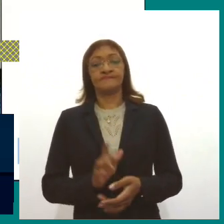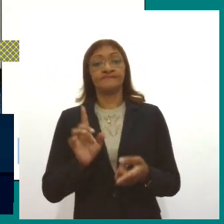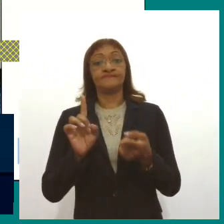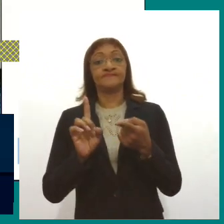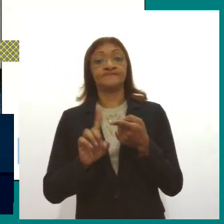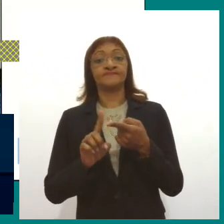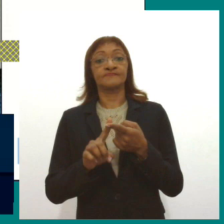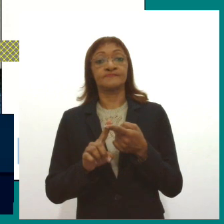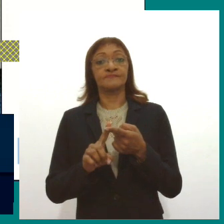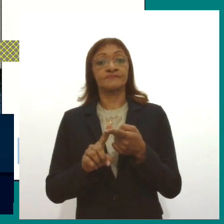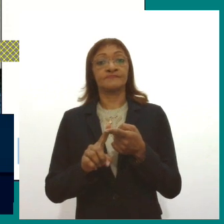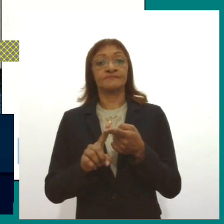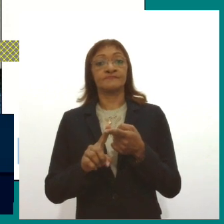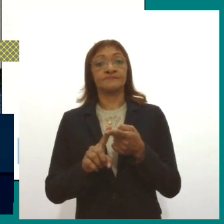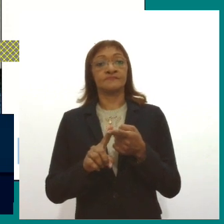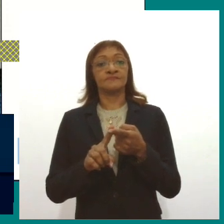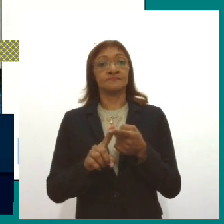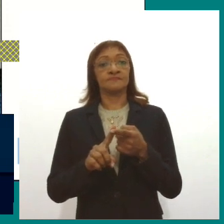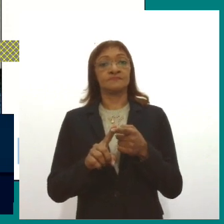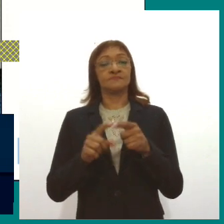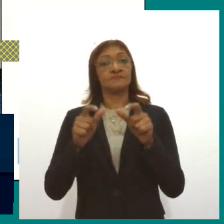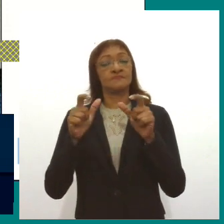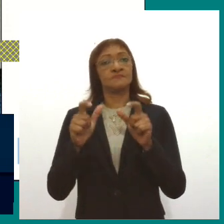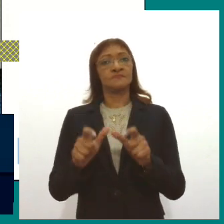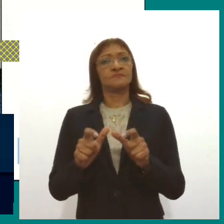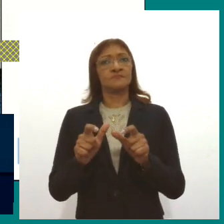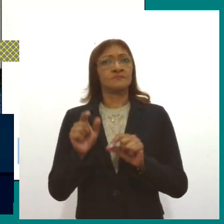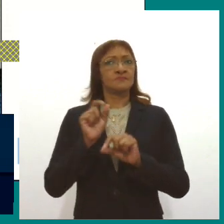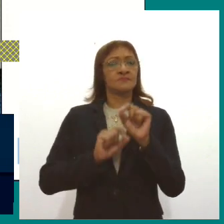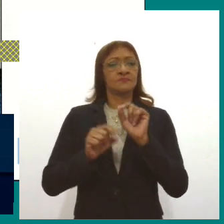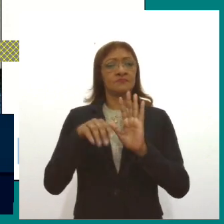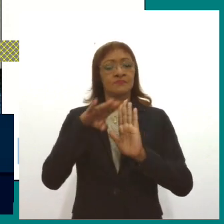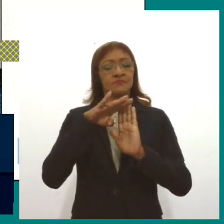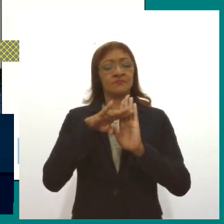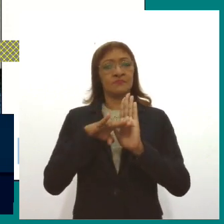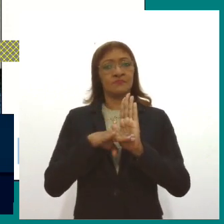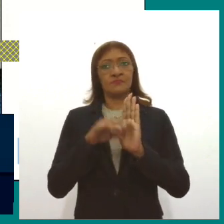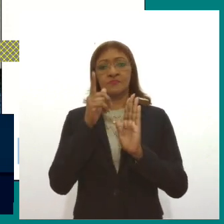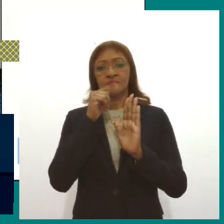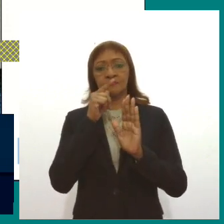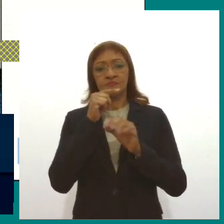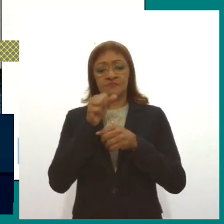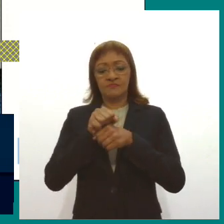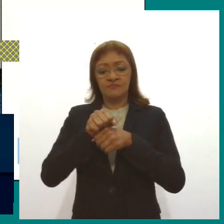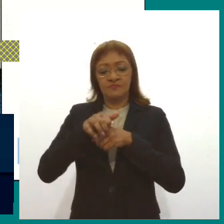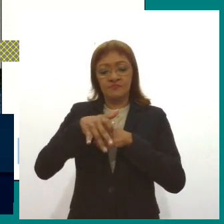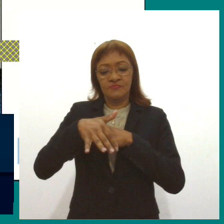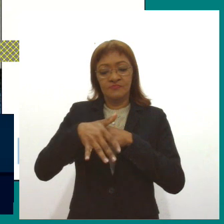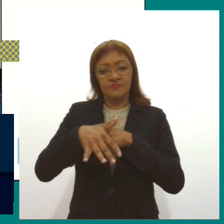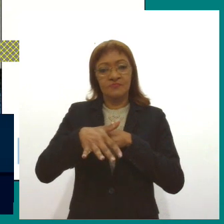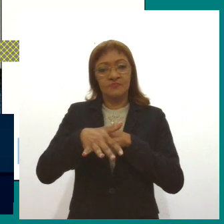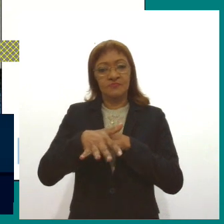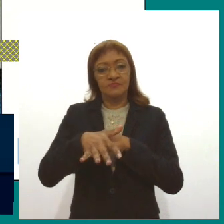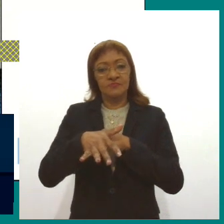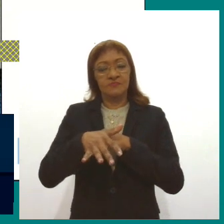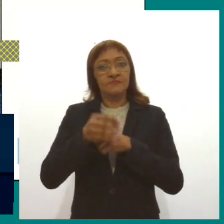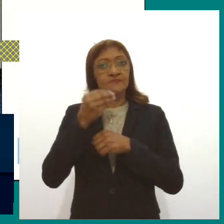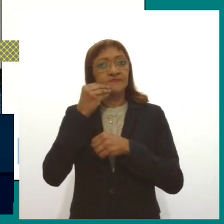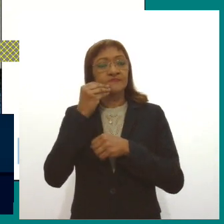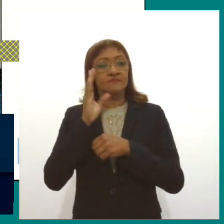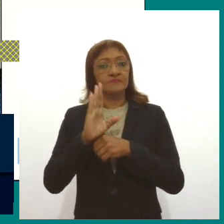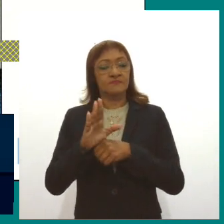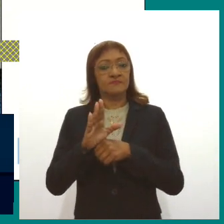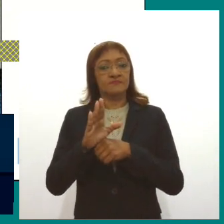Também, num acordo de cooperação com a Agência Nacional de Águas, temos o programa Produtor de Água, que está prestes a ser implementado. A